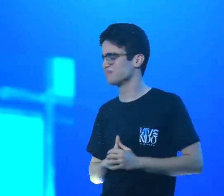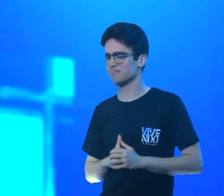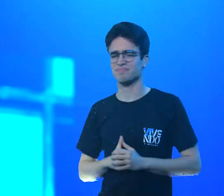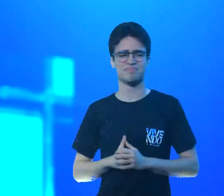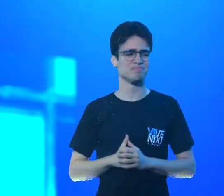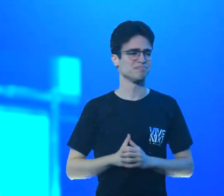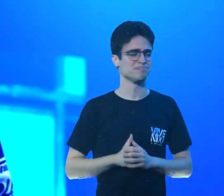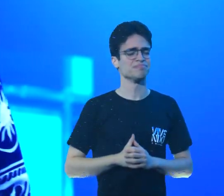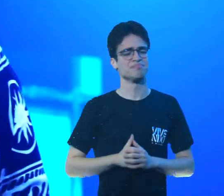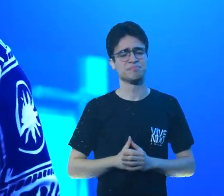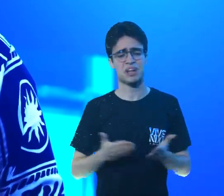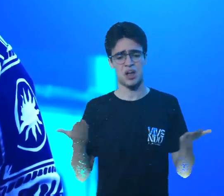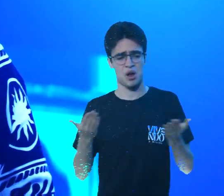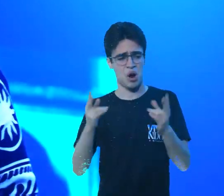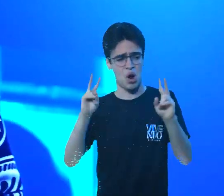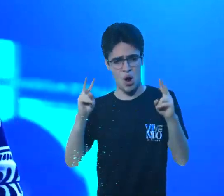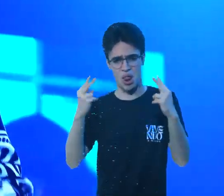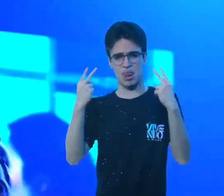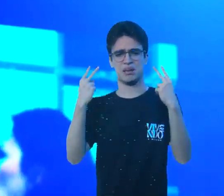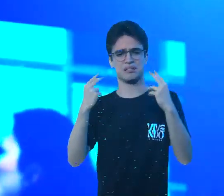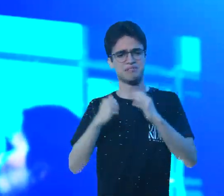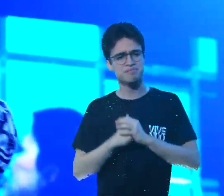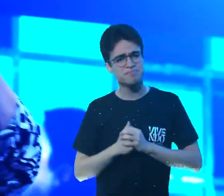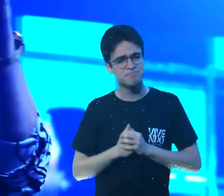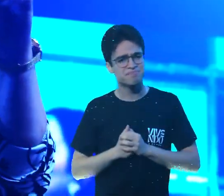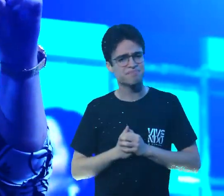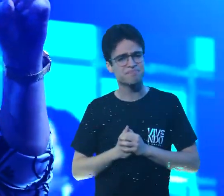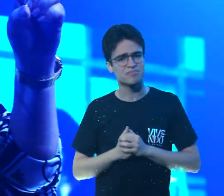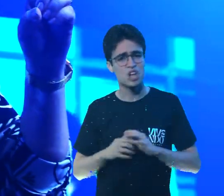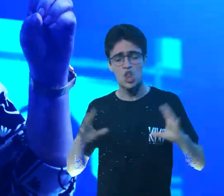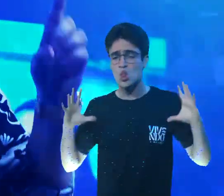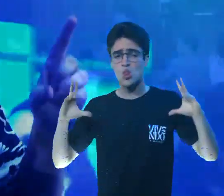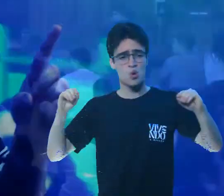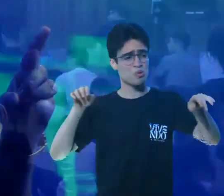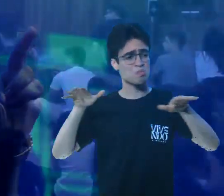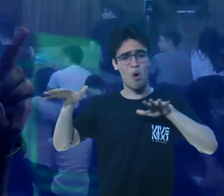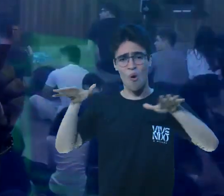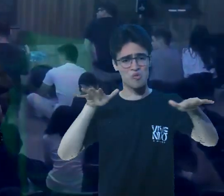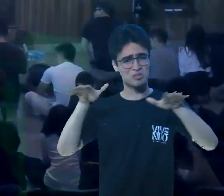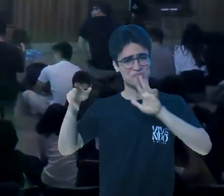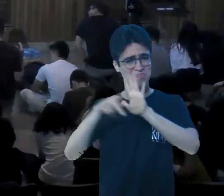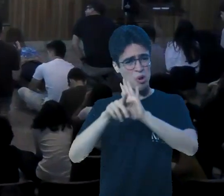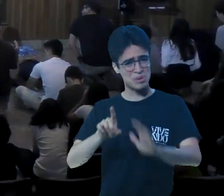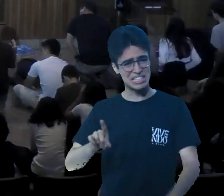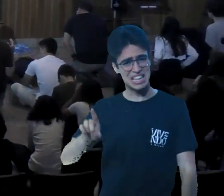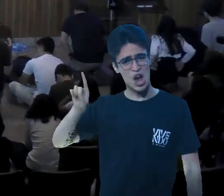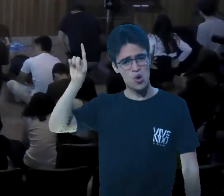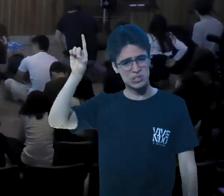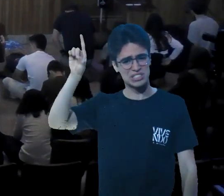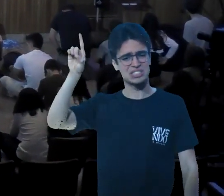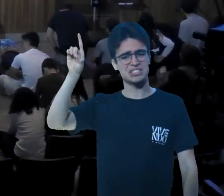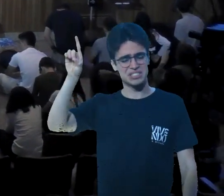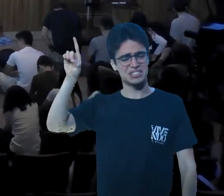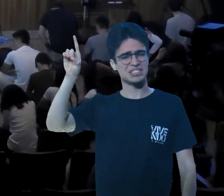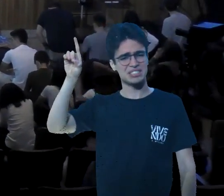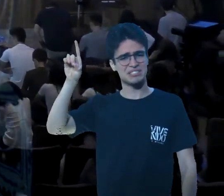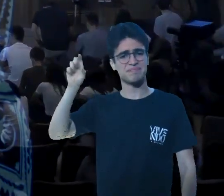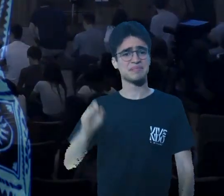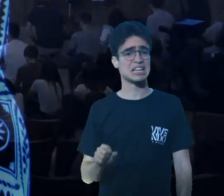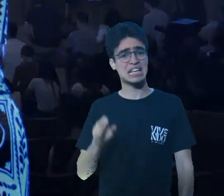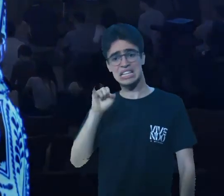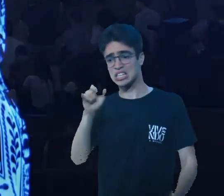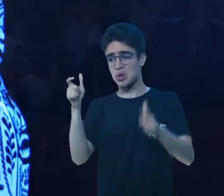Olhem para mim, irmãos. Todos os grandes movimentos de Deus, sejam em